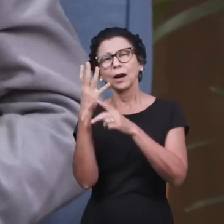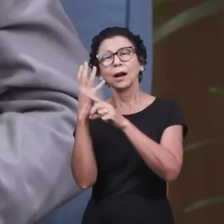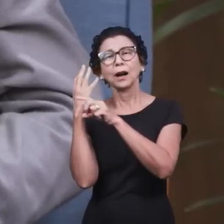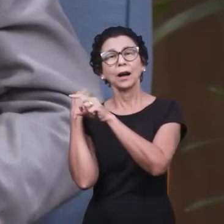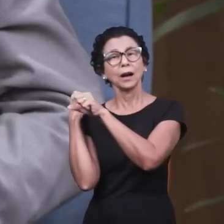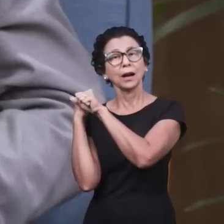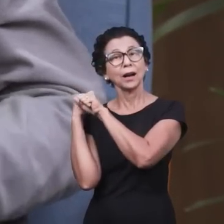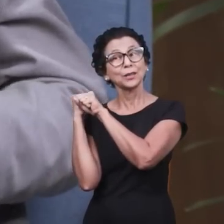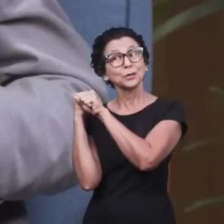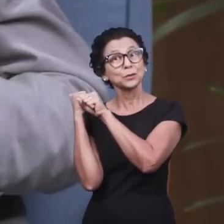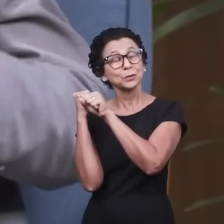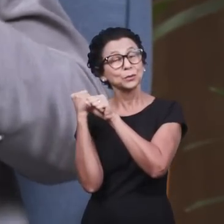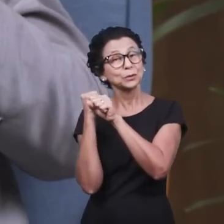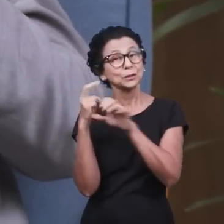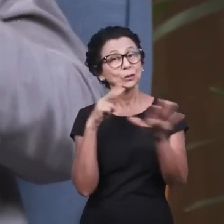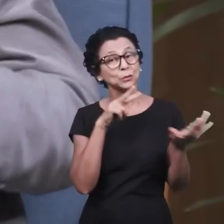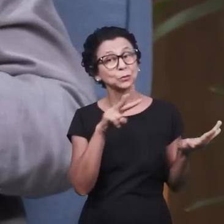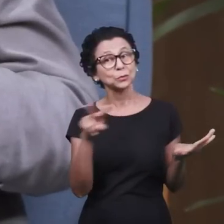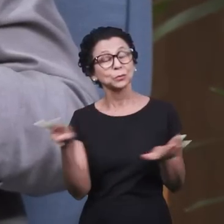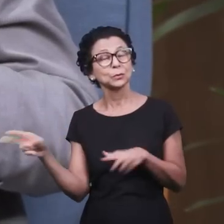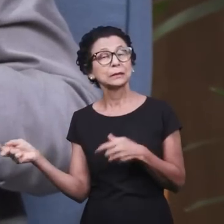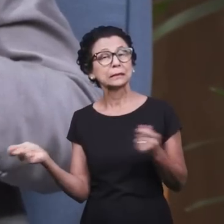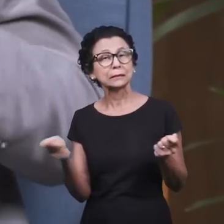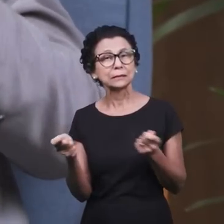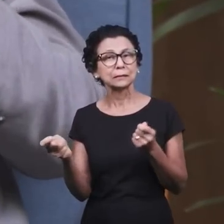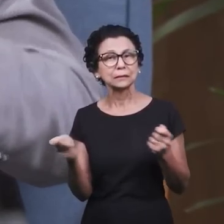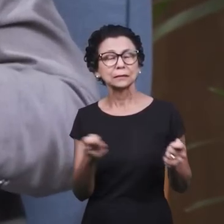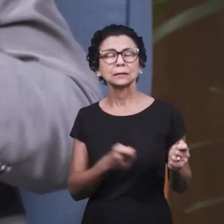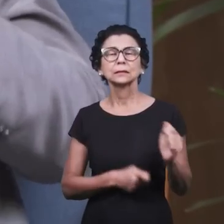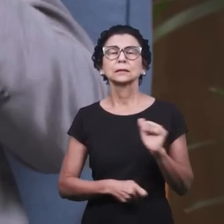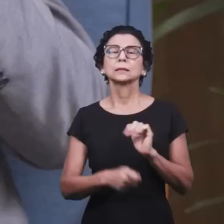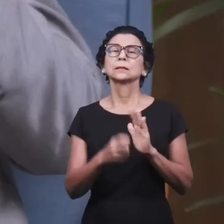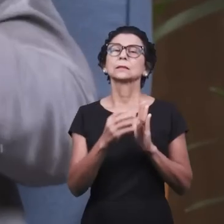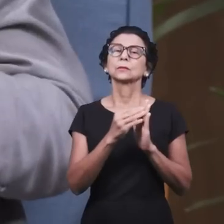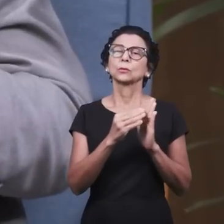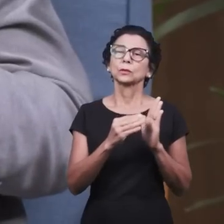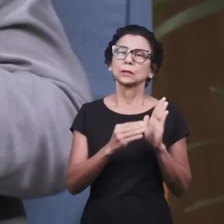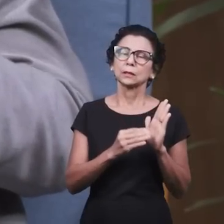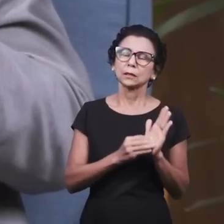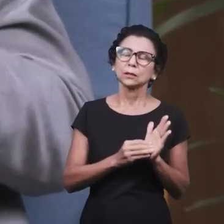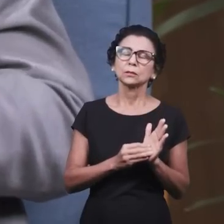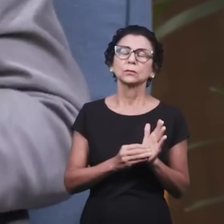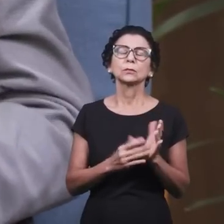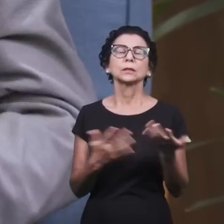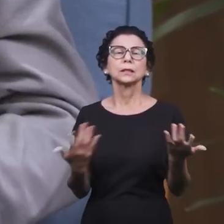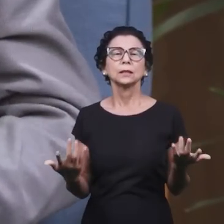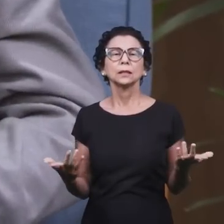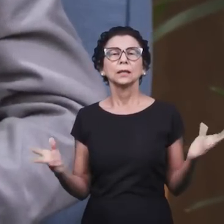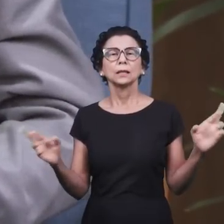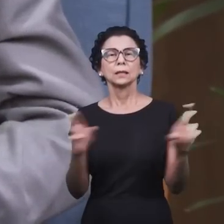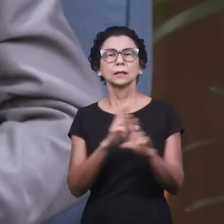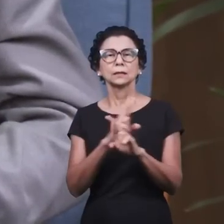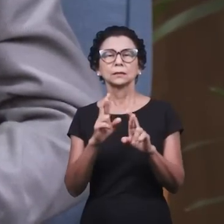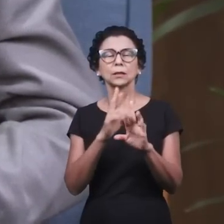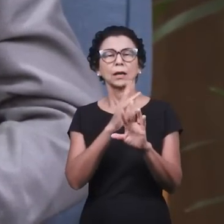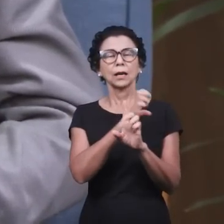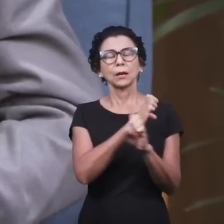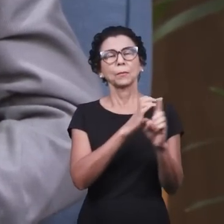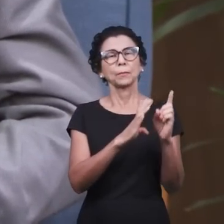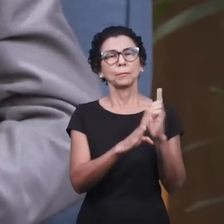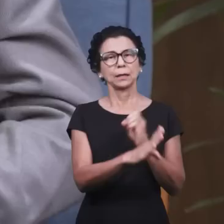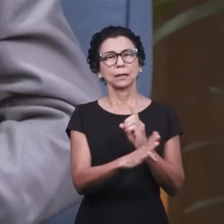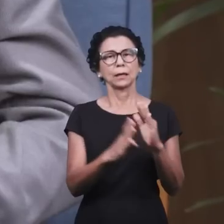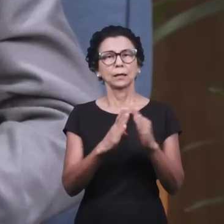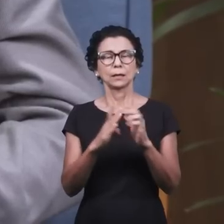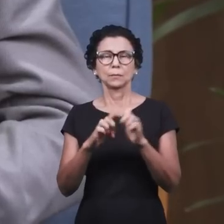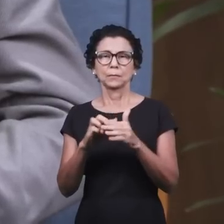estamos no ar todas as semanas com um conteúdo sempre associado à Escola Bíblica Dominical